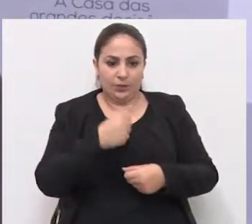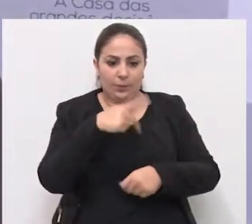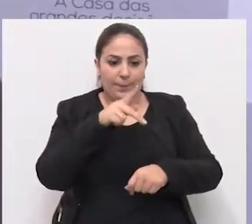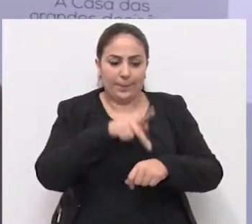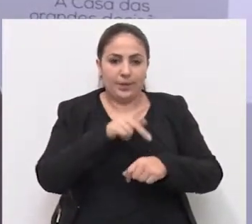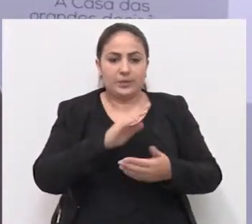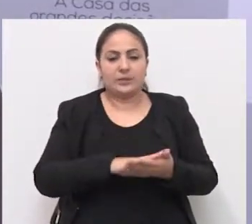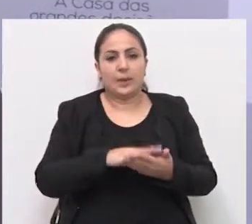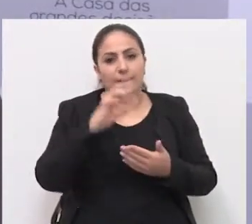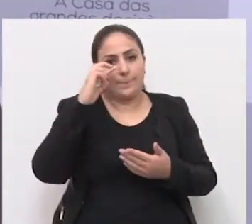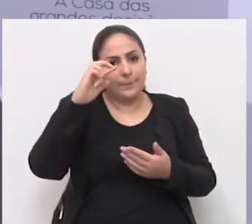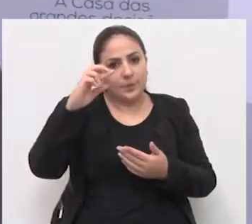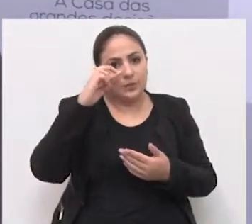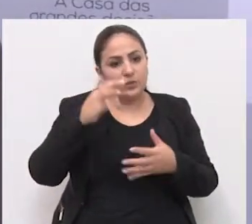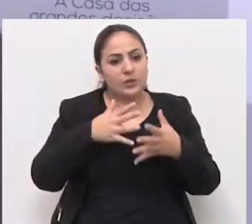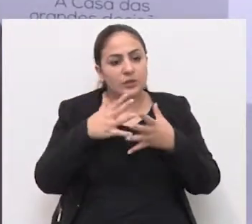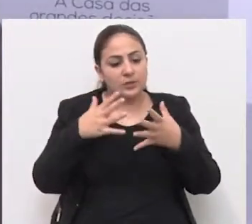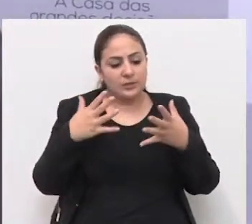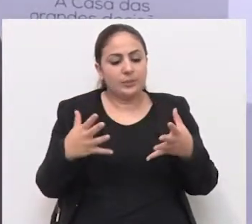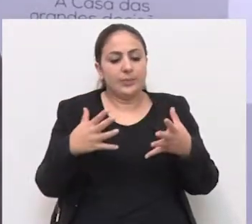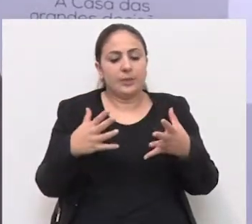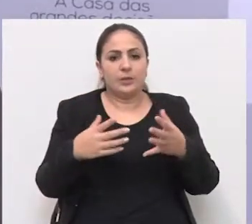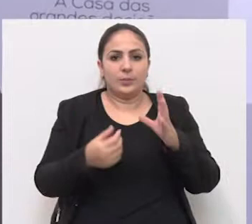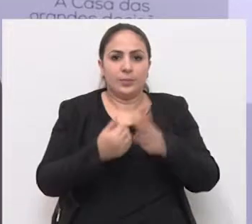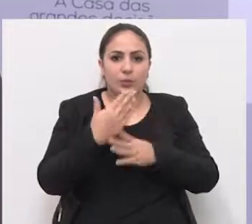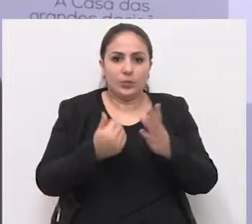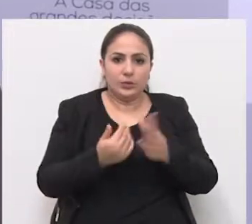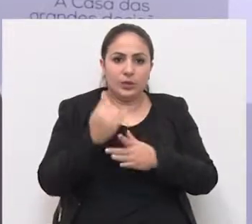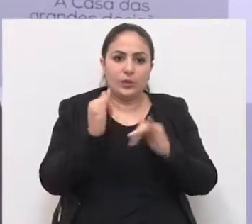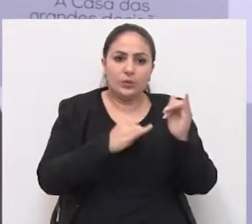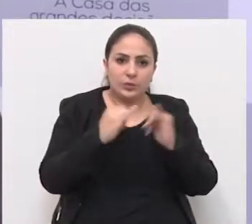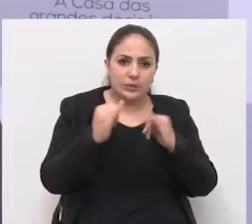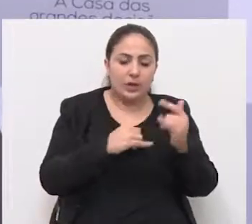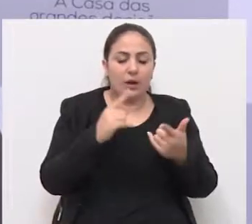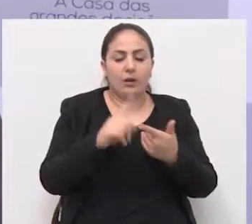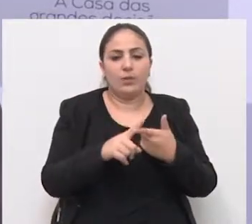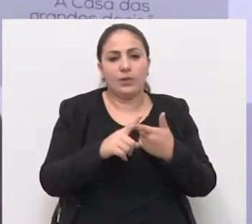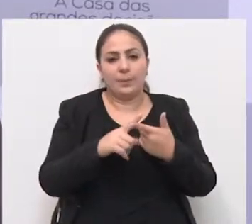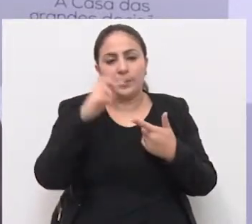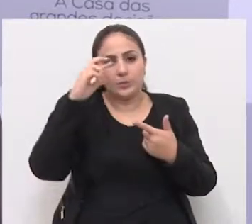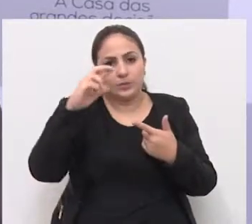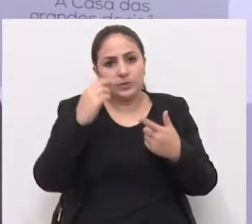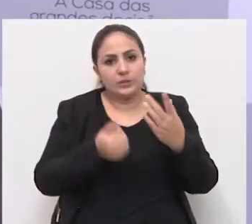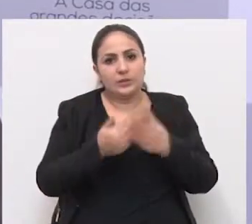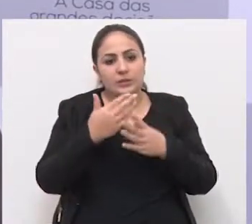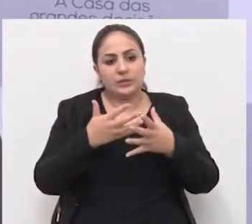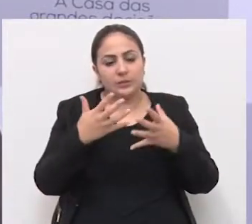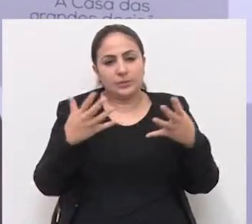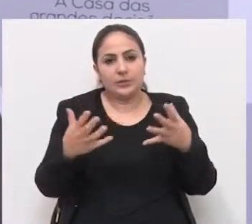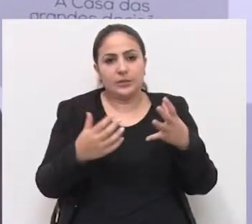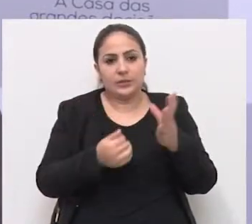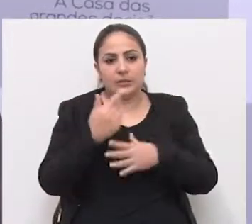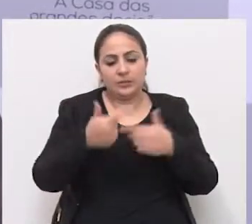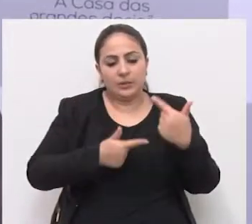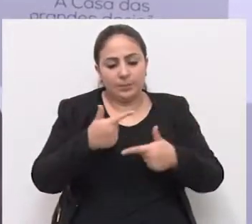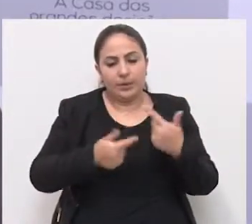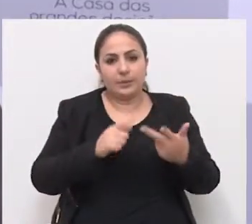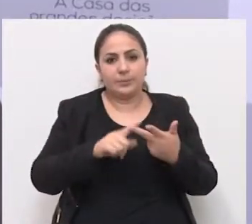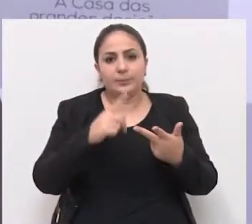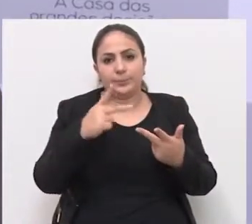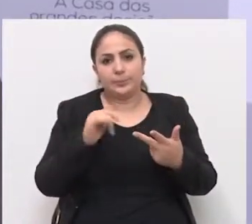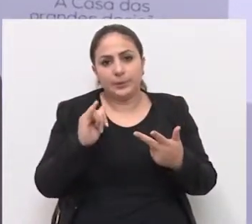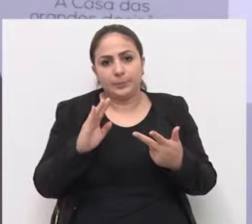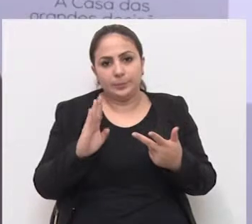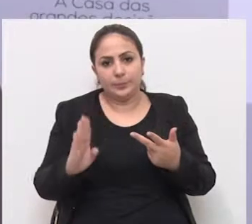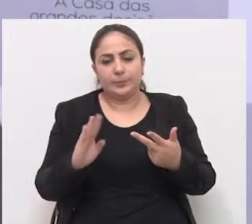estão vigentes no país. Por exemplo, a perspectiva de crescimento da produção industrial, a perspectiva de crescimento da geração de